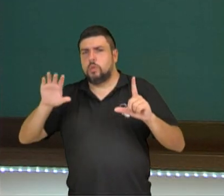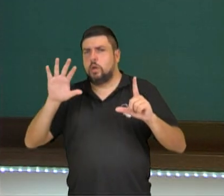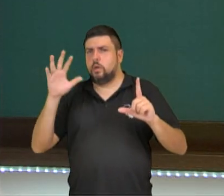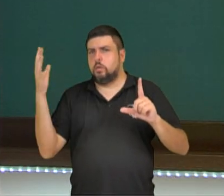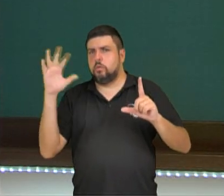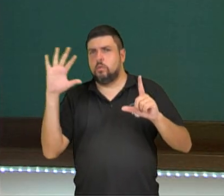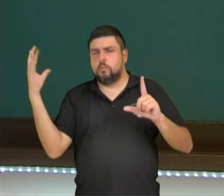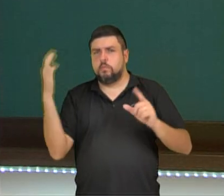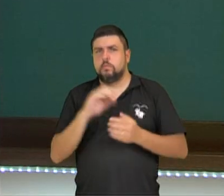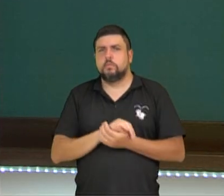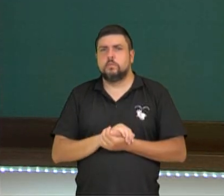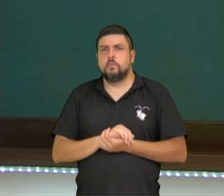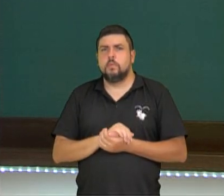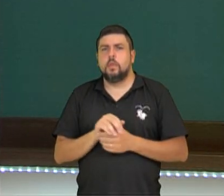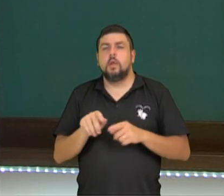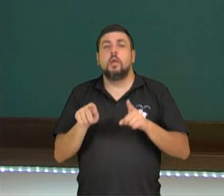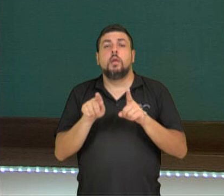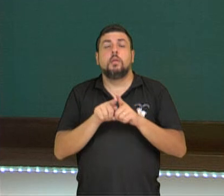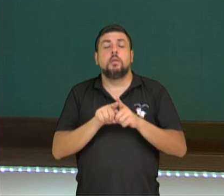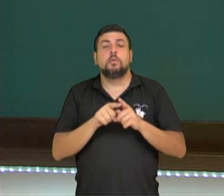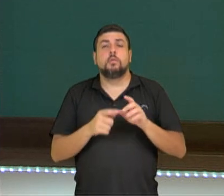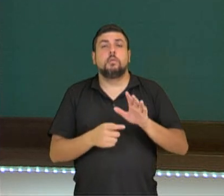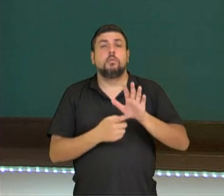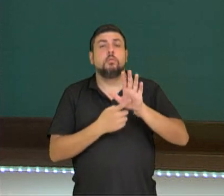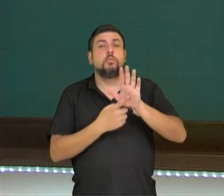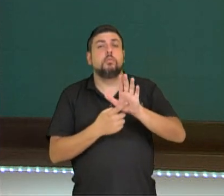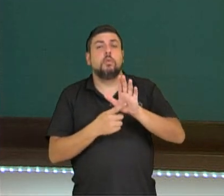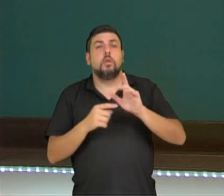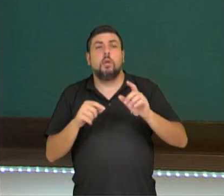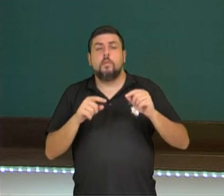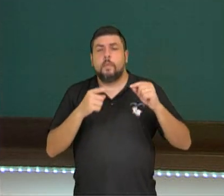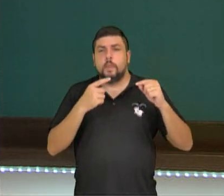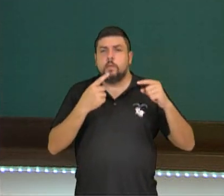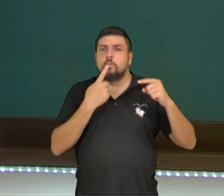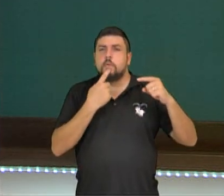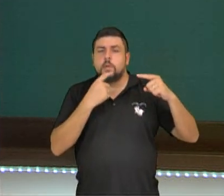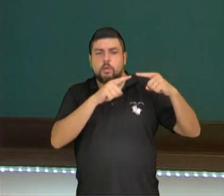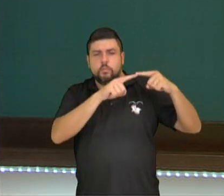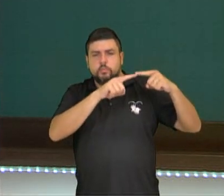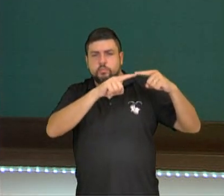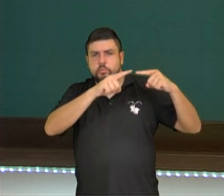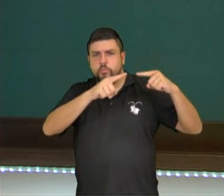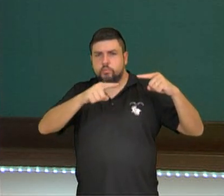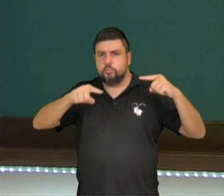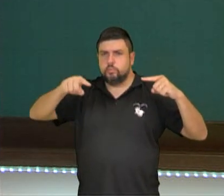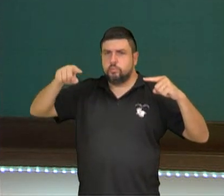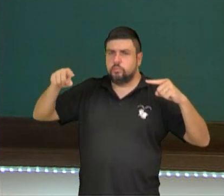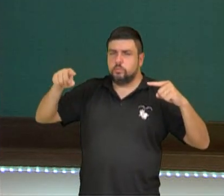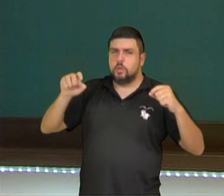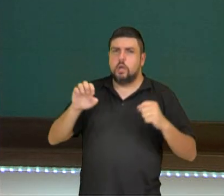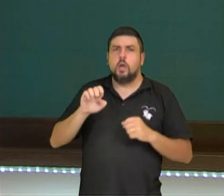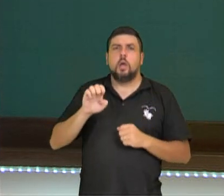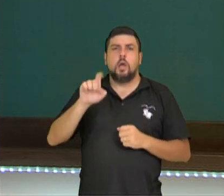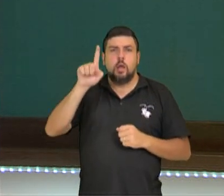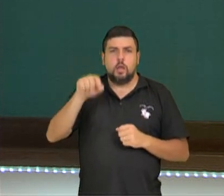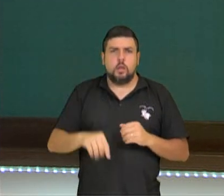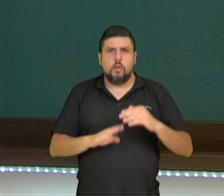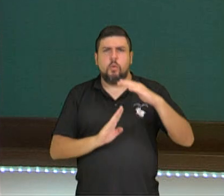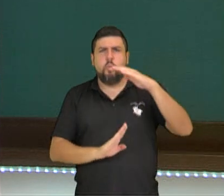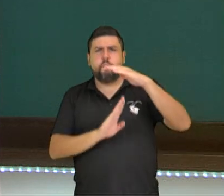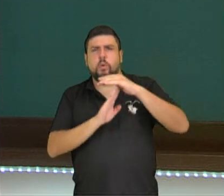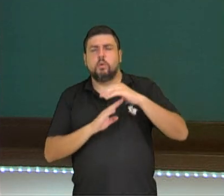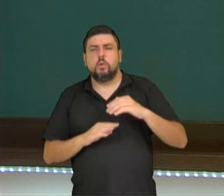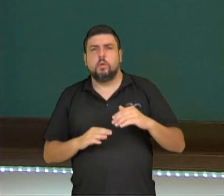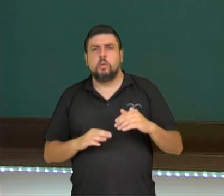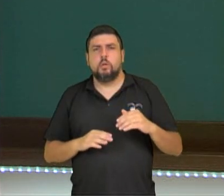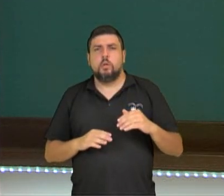mostrar para nós as médias ali de temperatura. A linha vermelha indica as temperaturas médias máximas e a linha azul